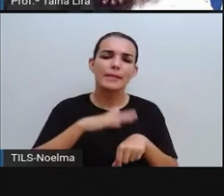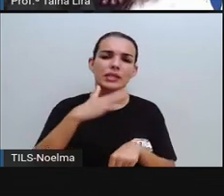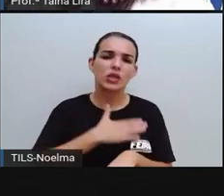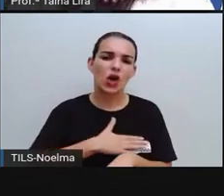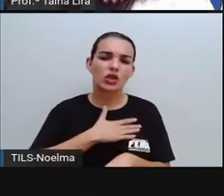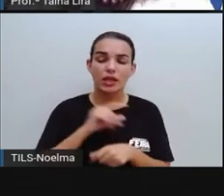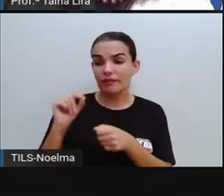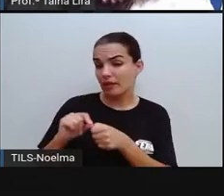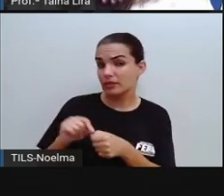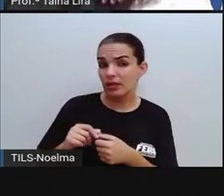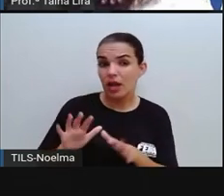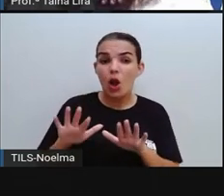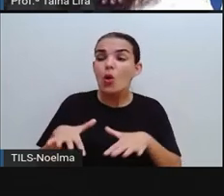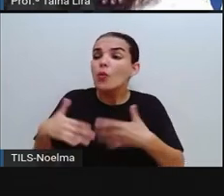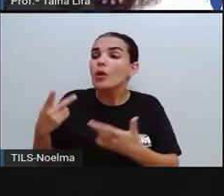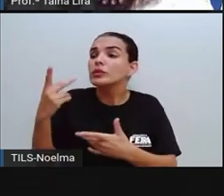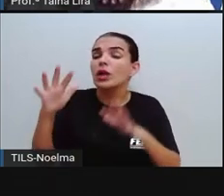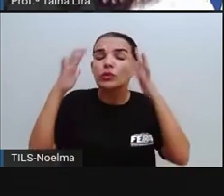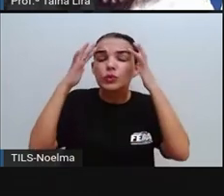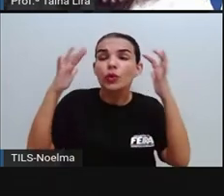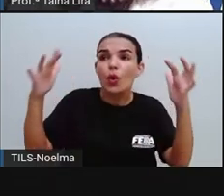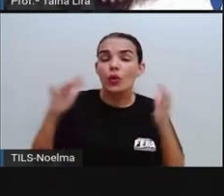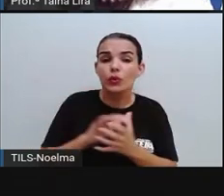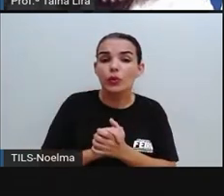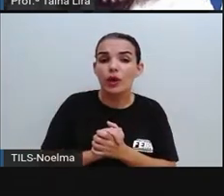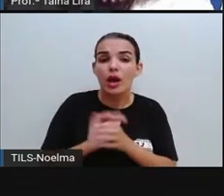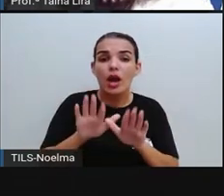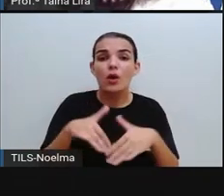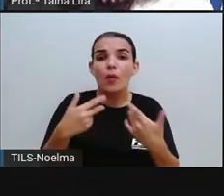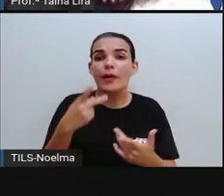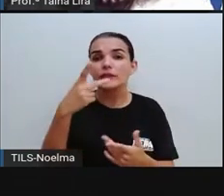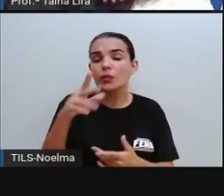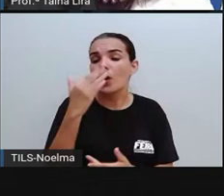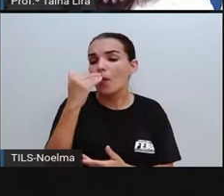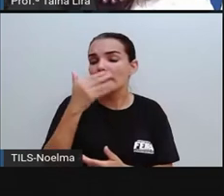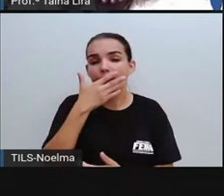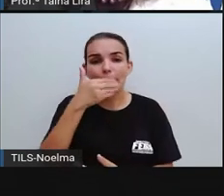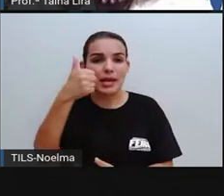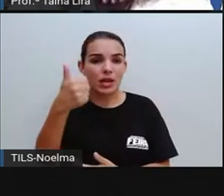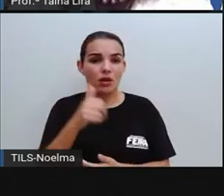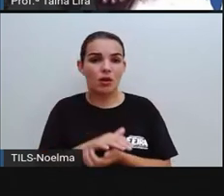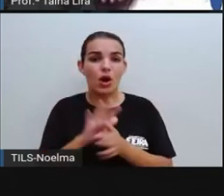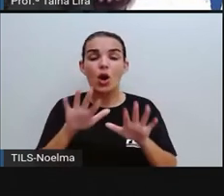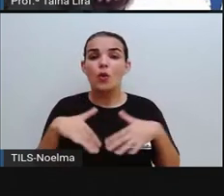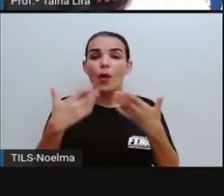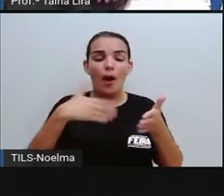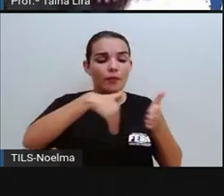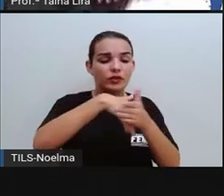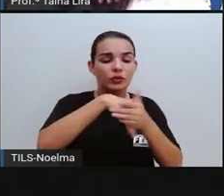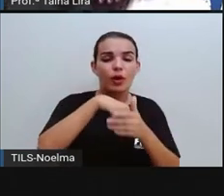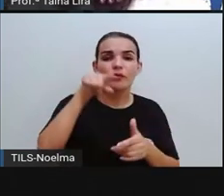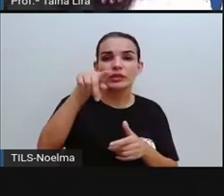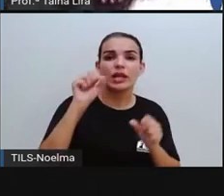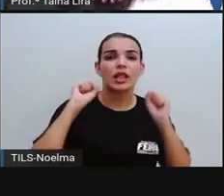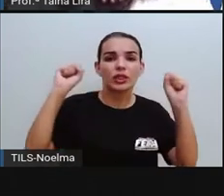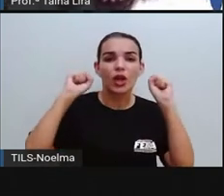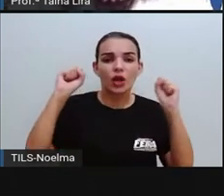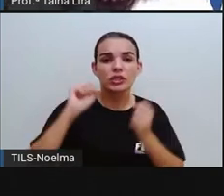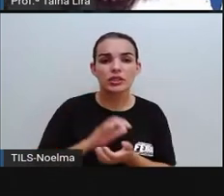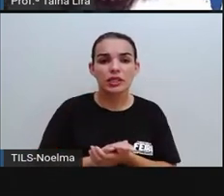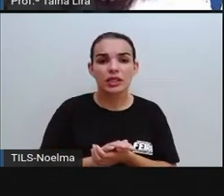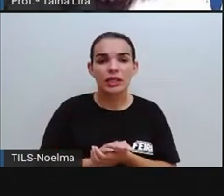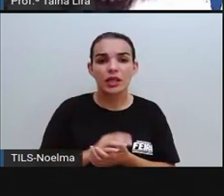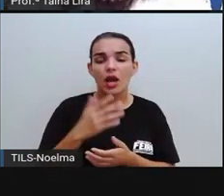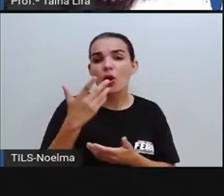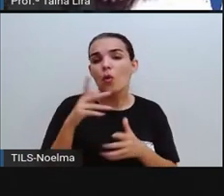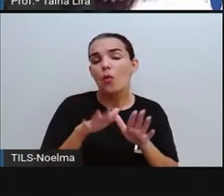fazer? Qual é o seu sonho? Qual a sua comida predileta? Para qual time de futebol você torce? Qual a